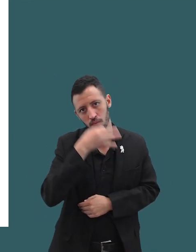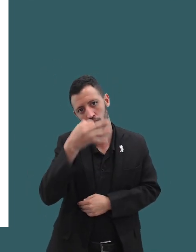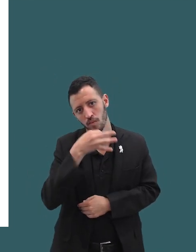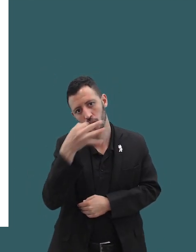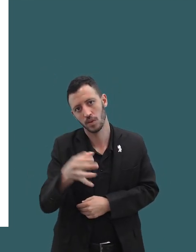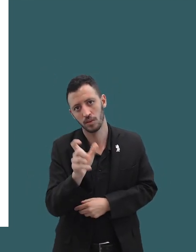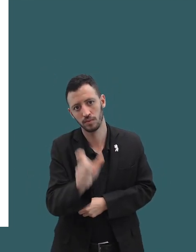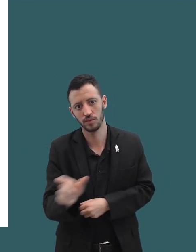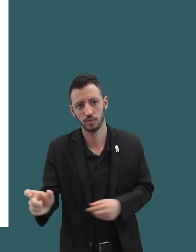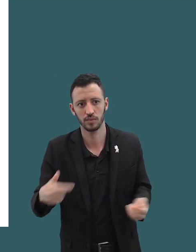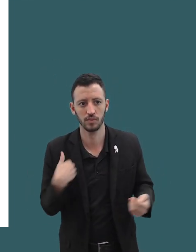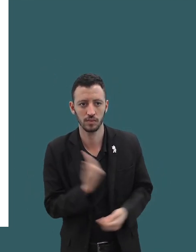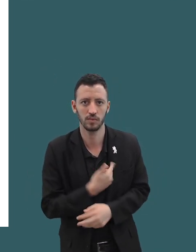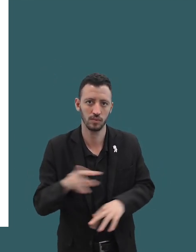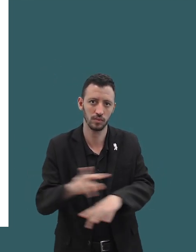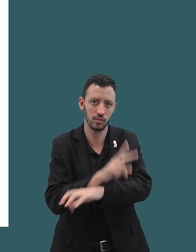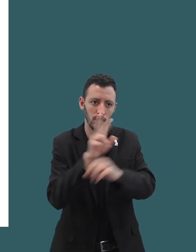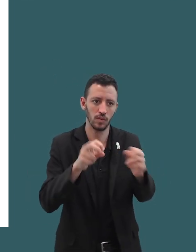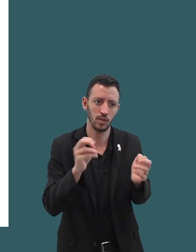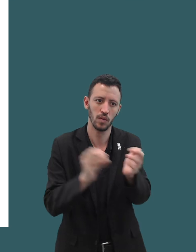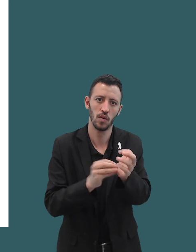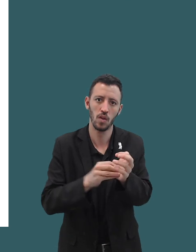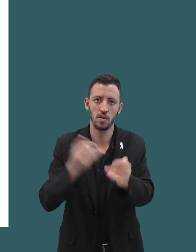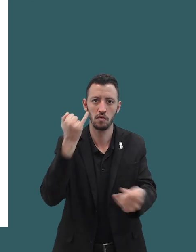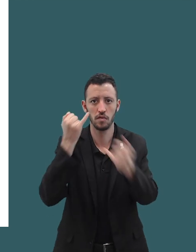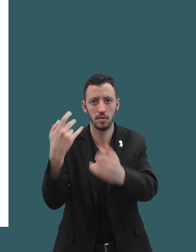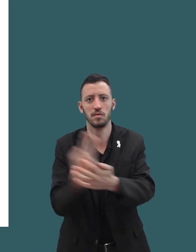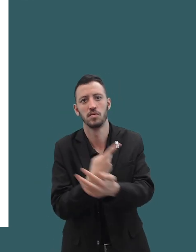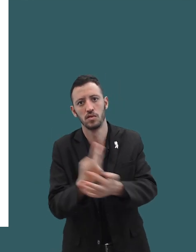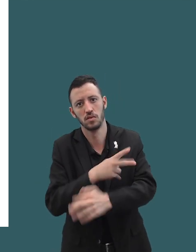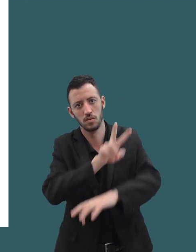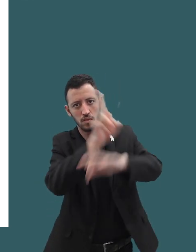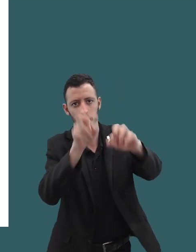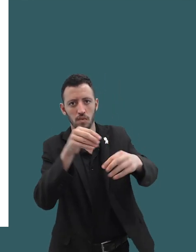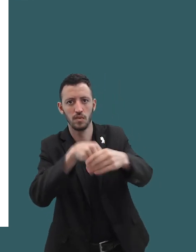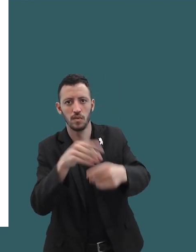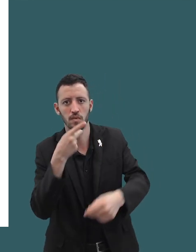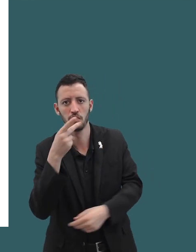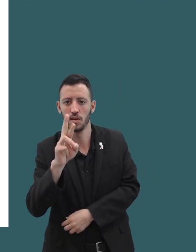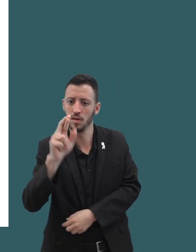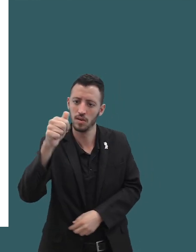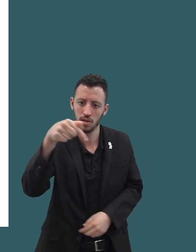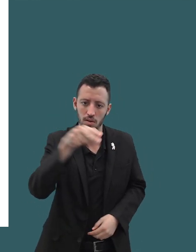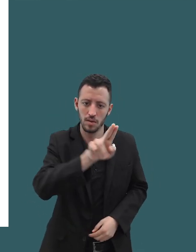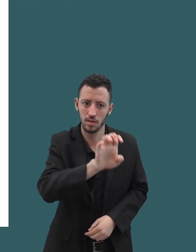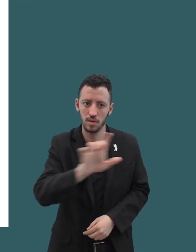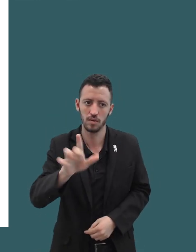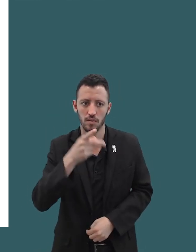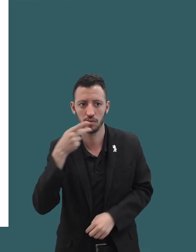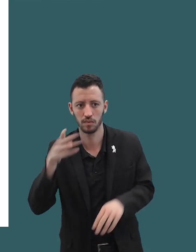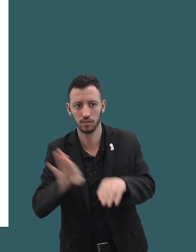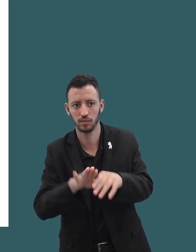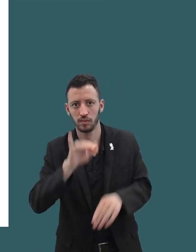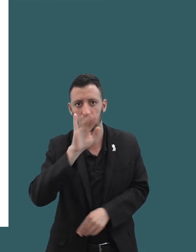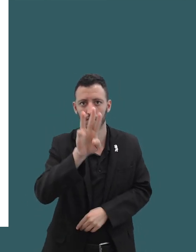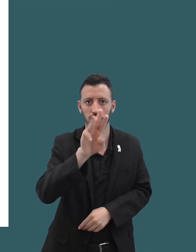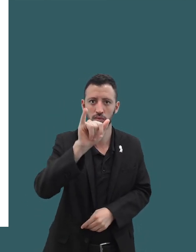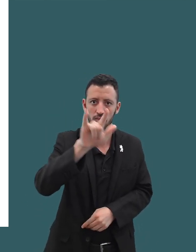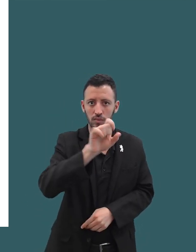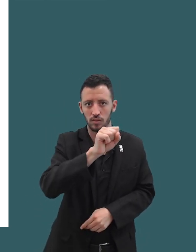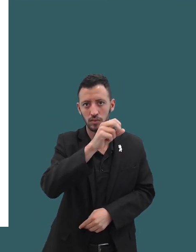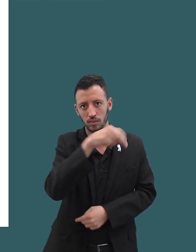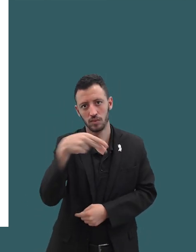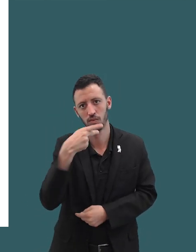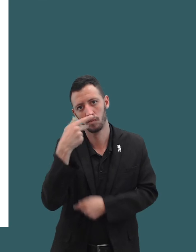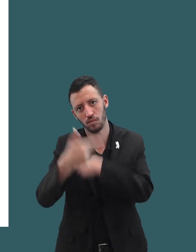com vocês a questão da desinformação que foi falado pela Raquel e também pelo Wilson, e eu também já orientei